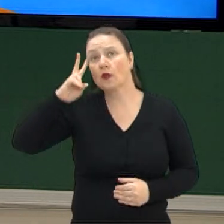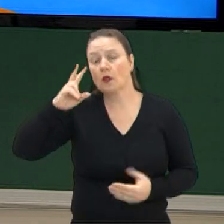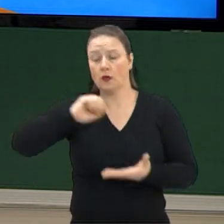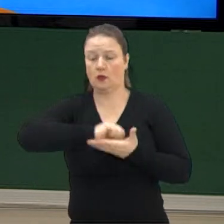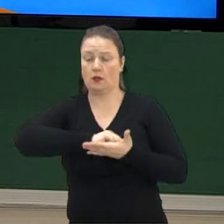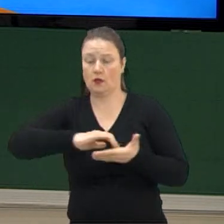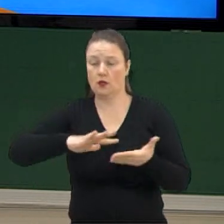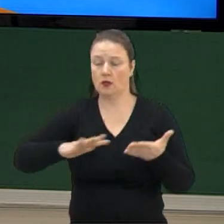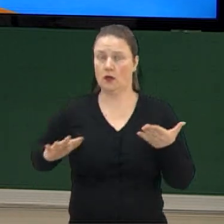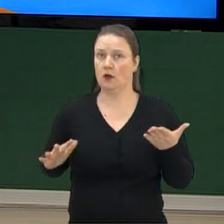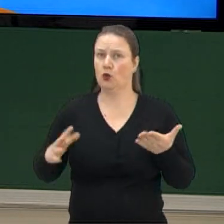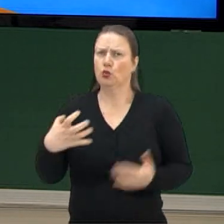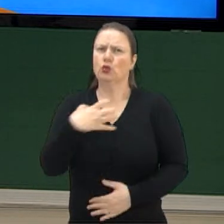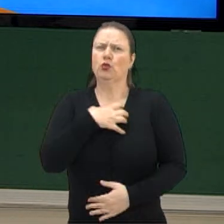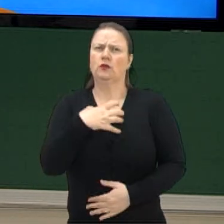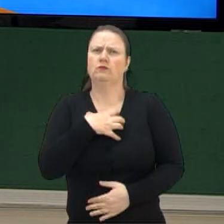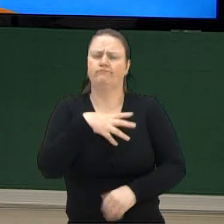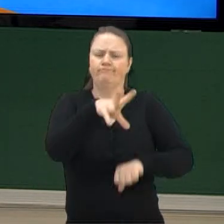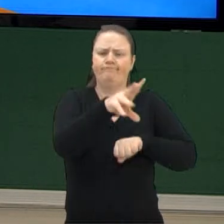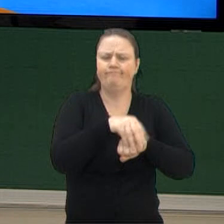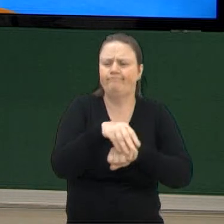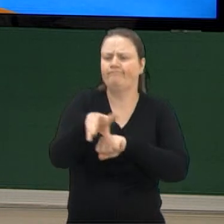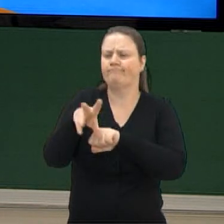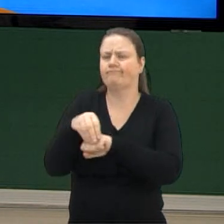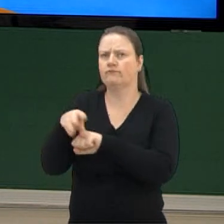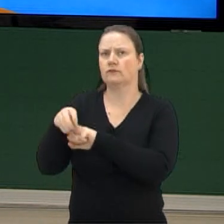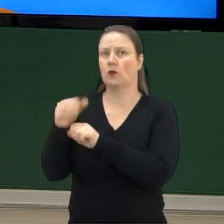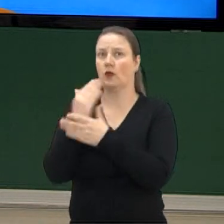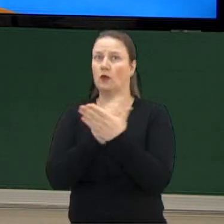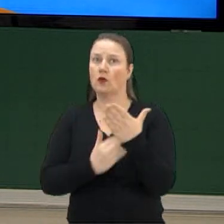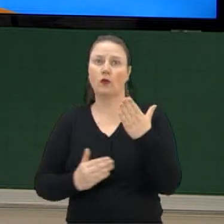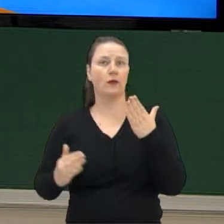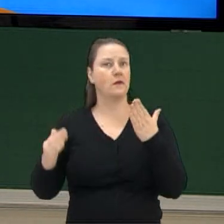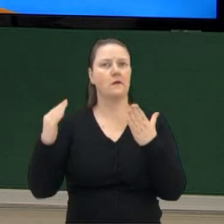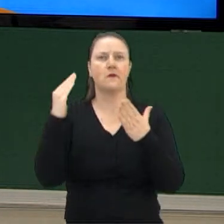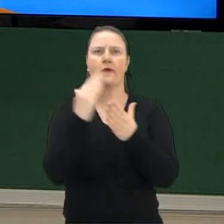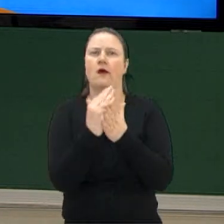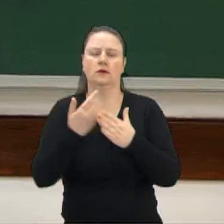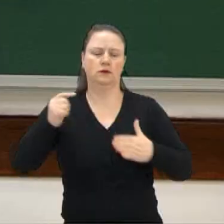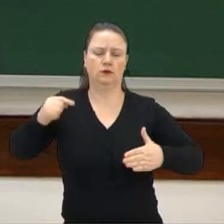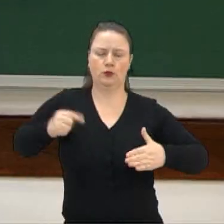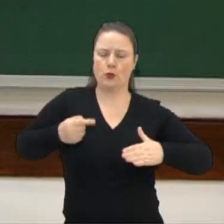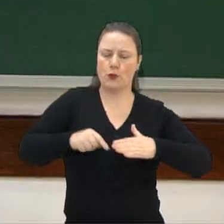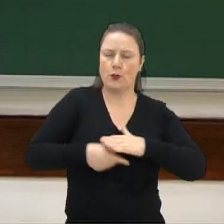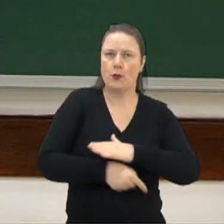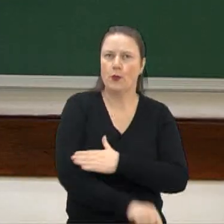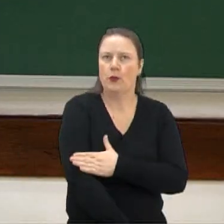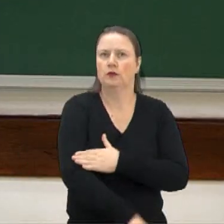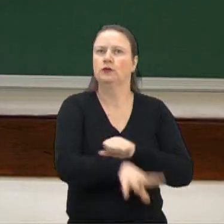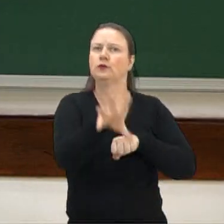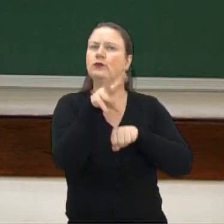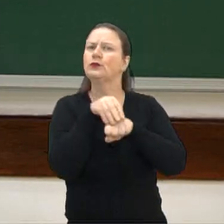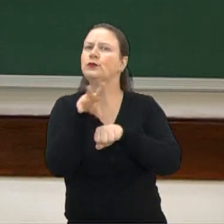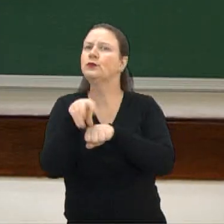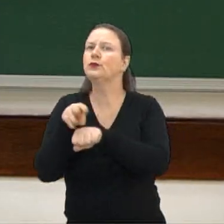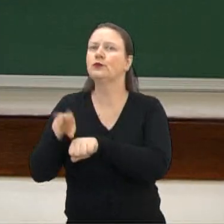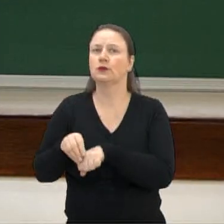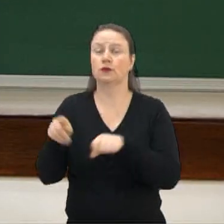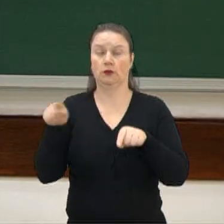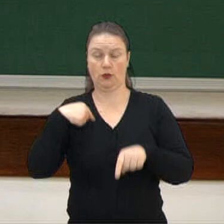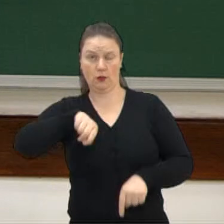as atividades é uma forma da gente aprender ainda mais, da gente aprofundar o nosso conhecimento e